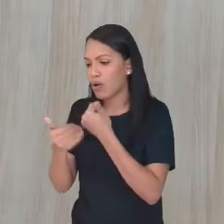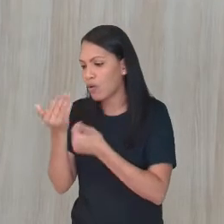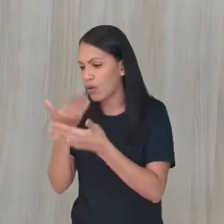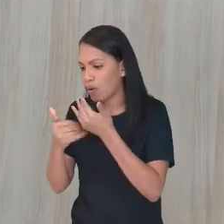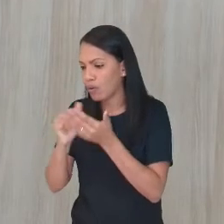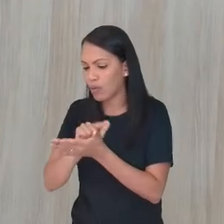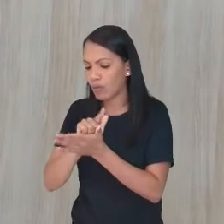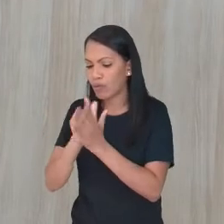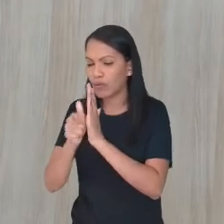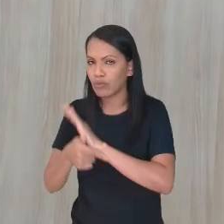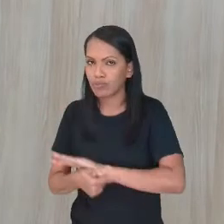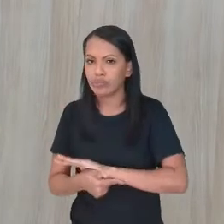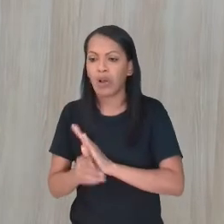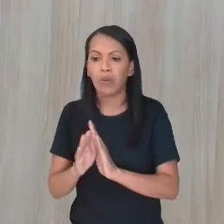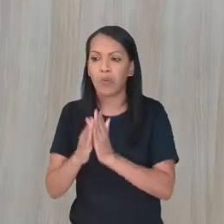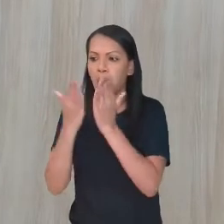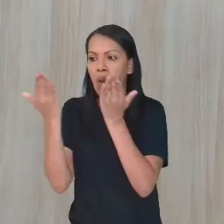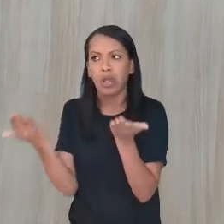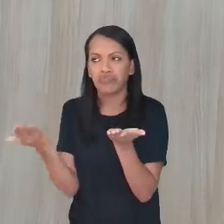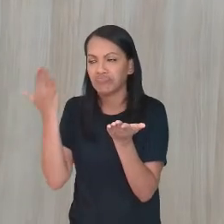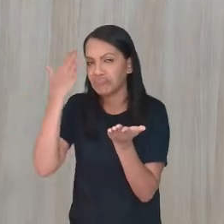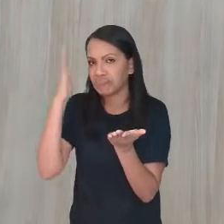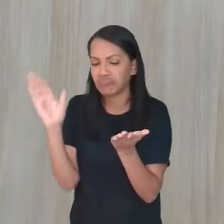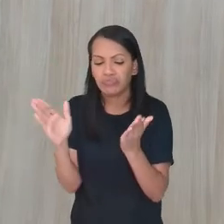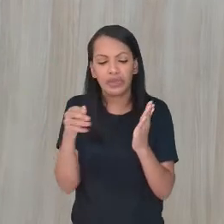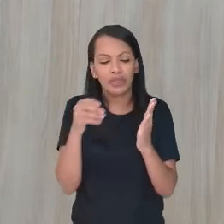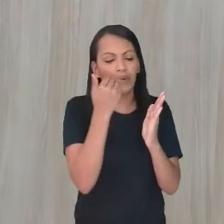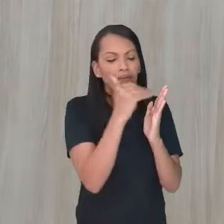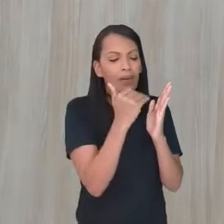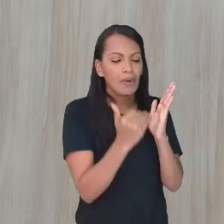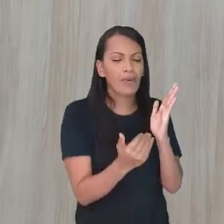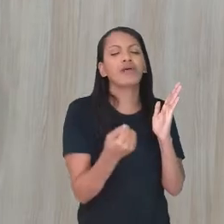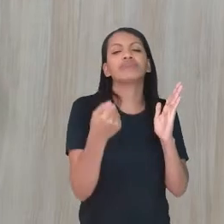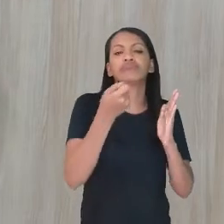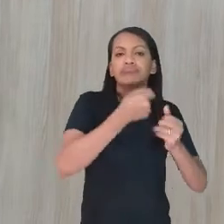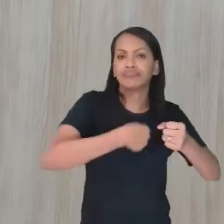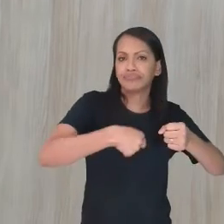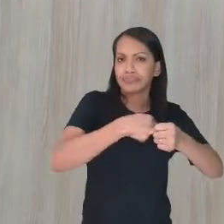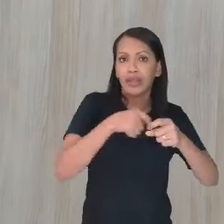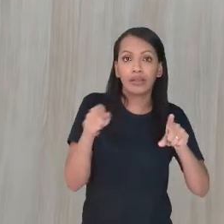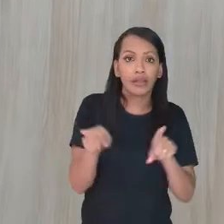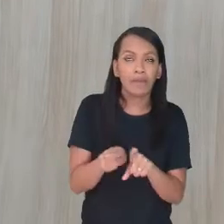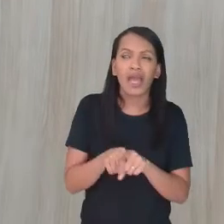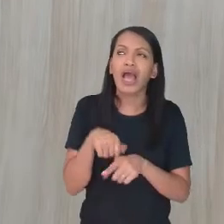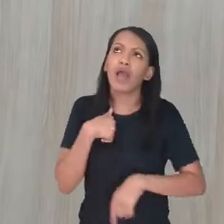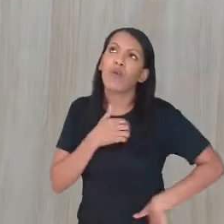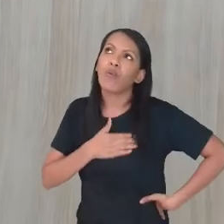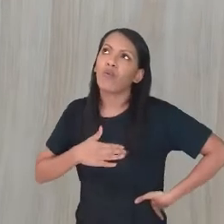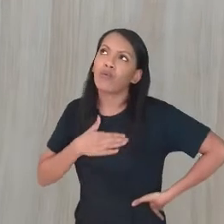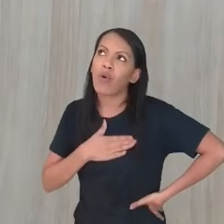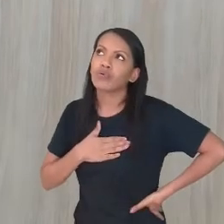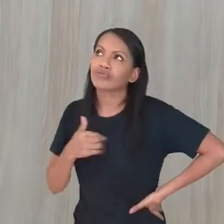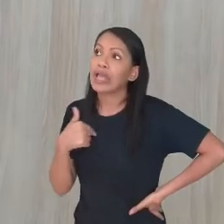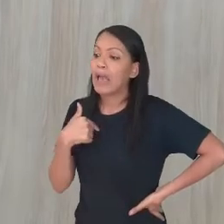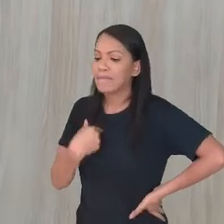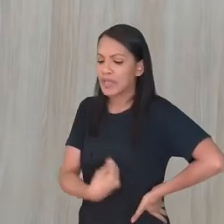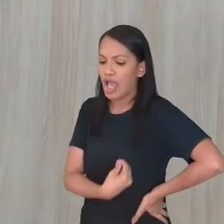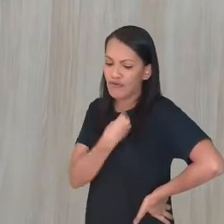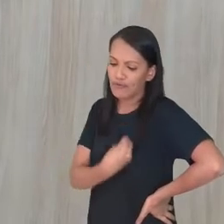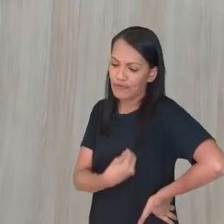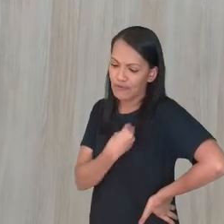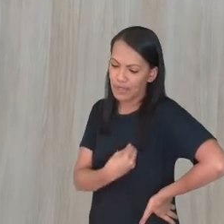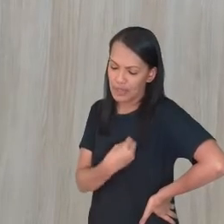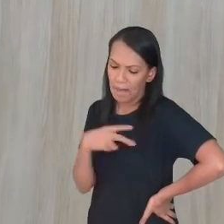gênero receita, um livro de receitas. Eu gosto de diário. Diário, eu vou pegar algum livro que seja do gênero diário e vou